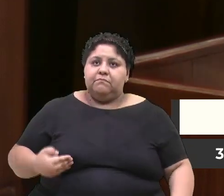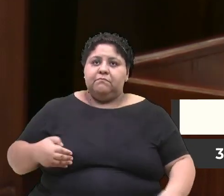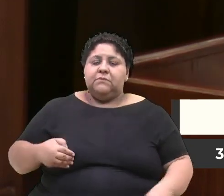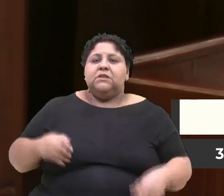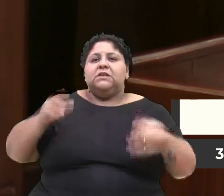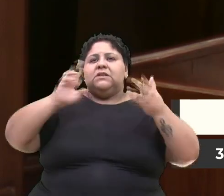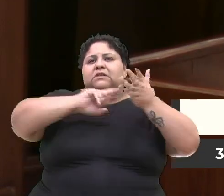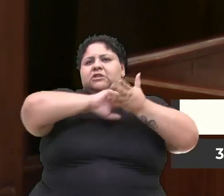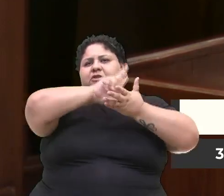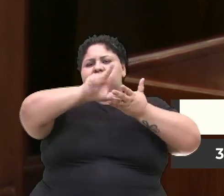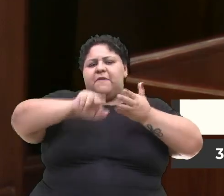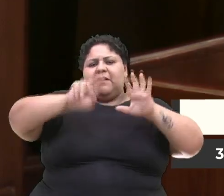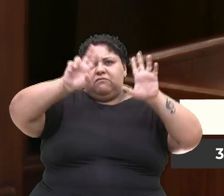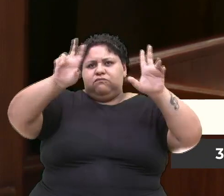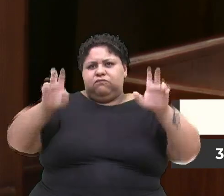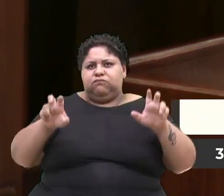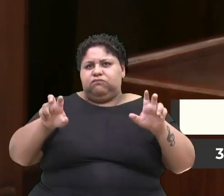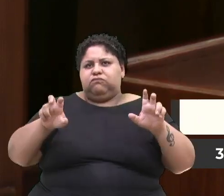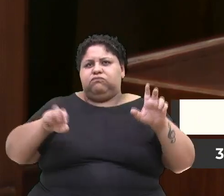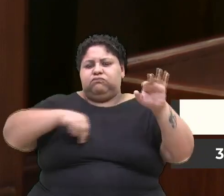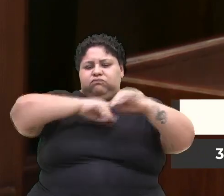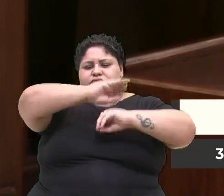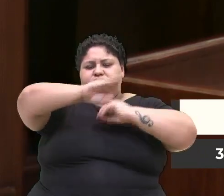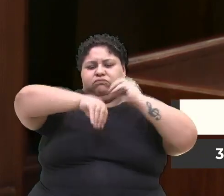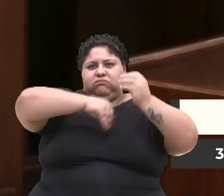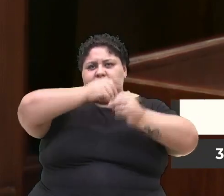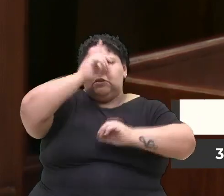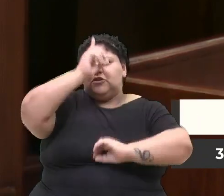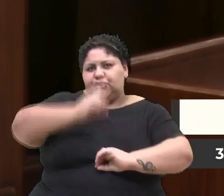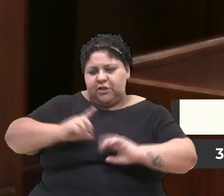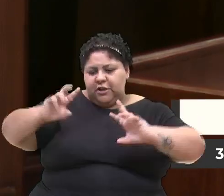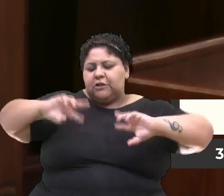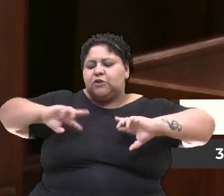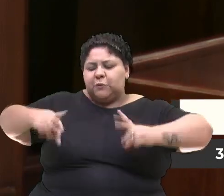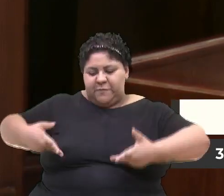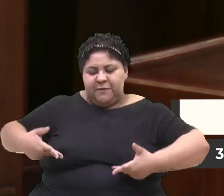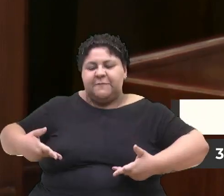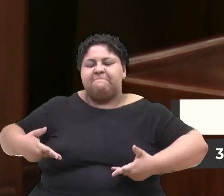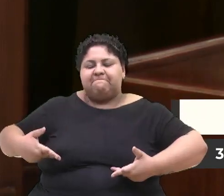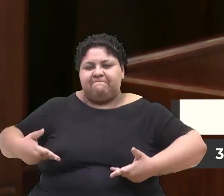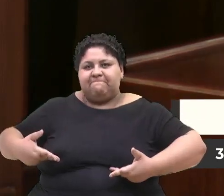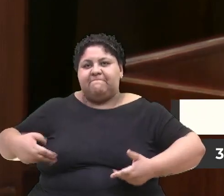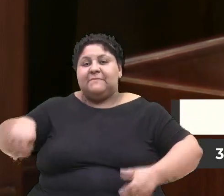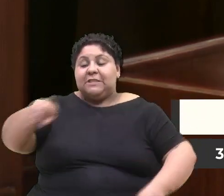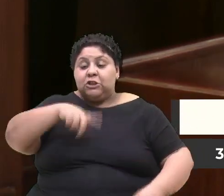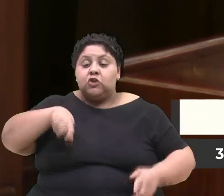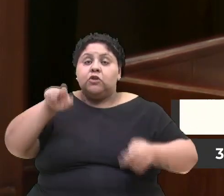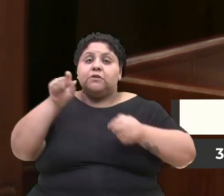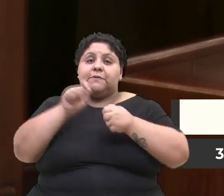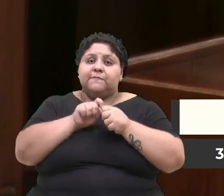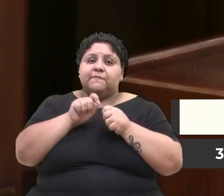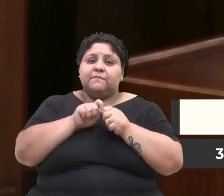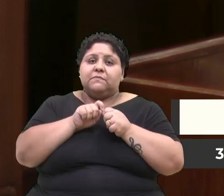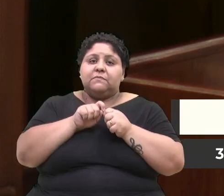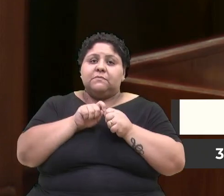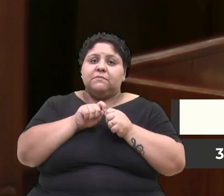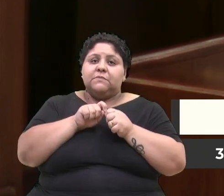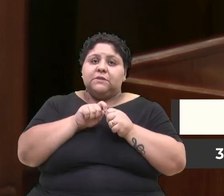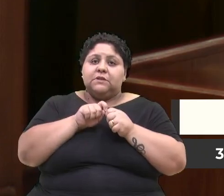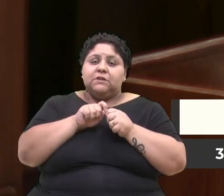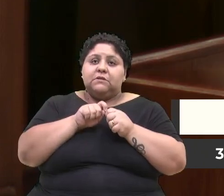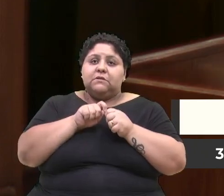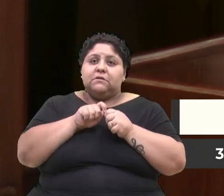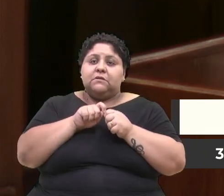diversos temas que envolvem a questão dos direitos humanos. Nós fizemos